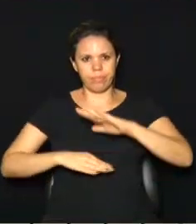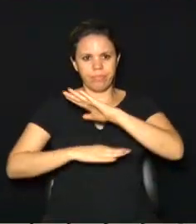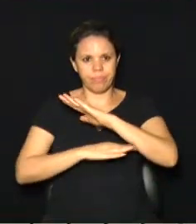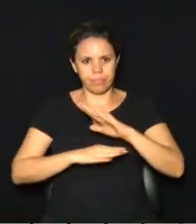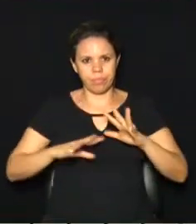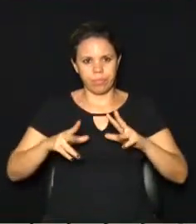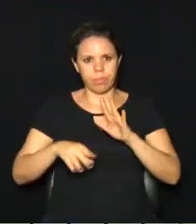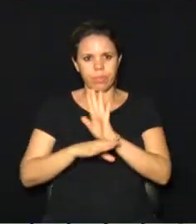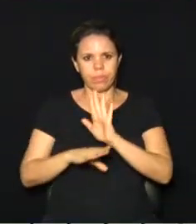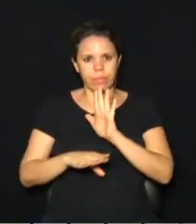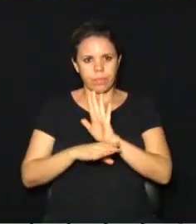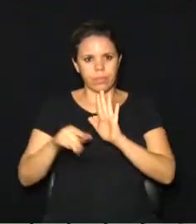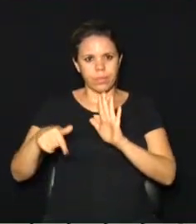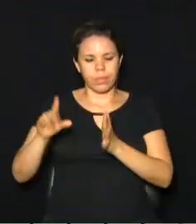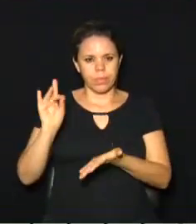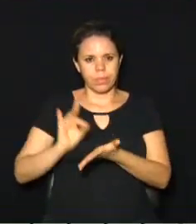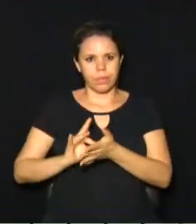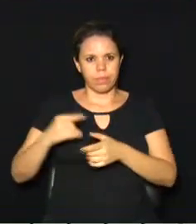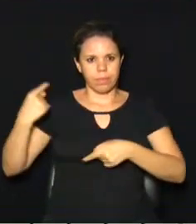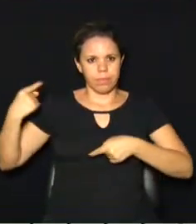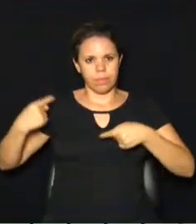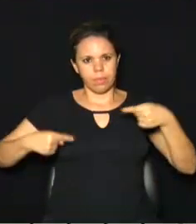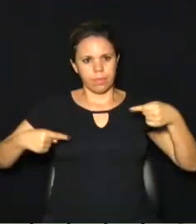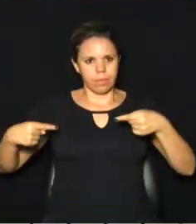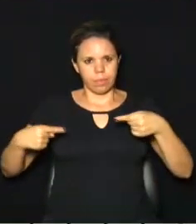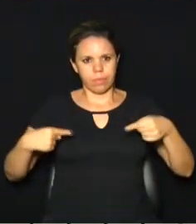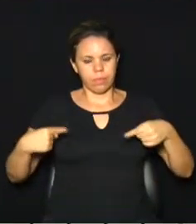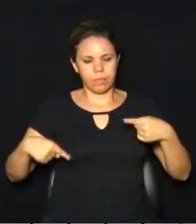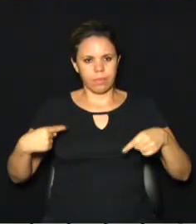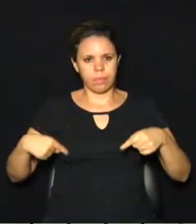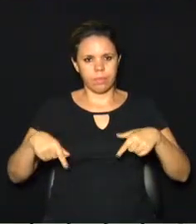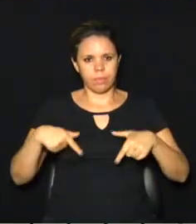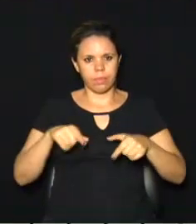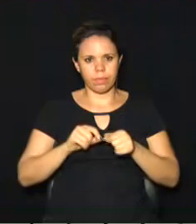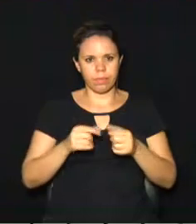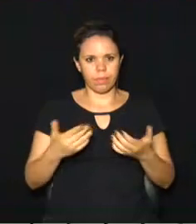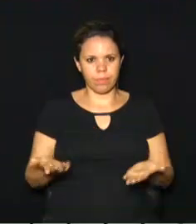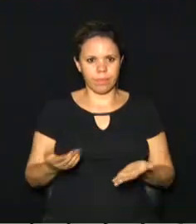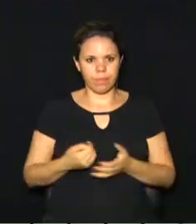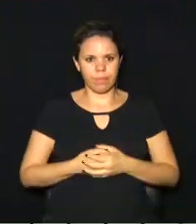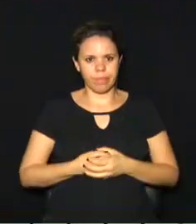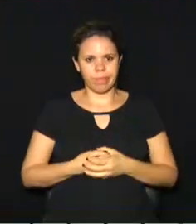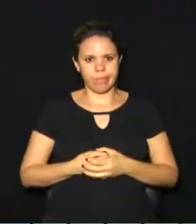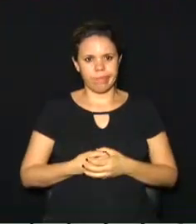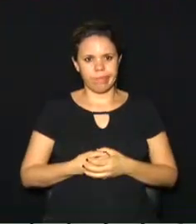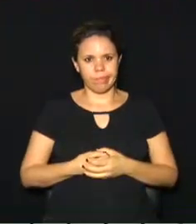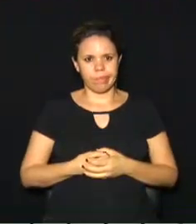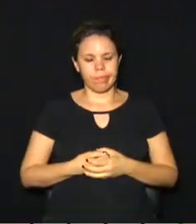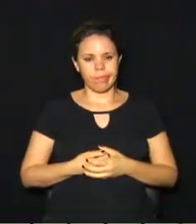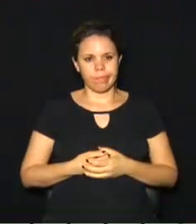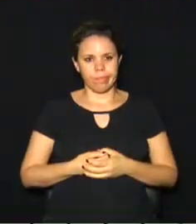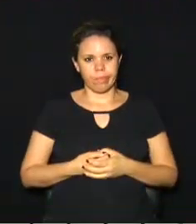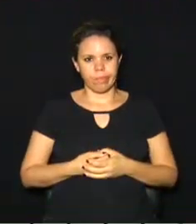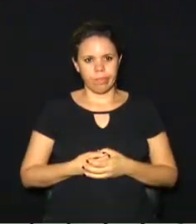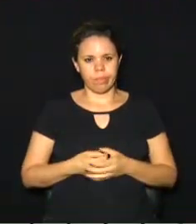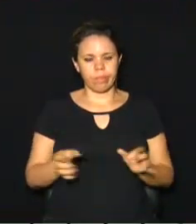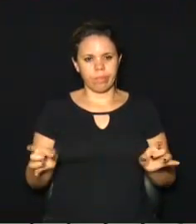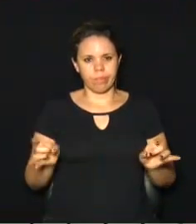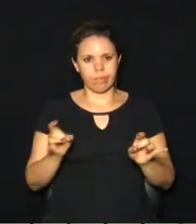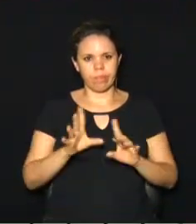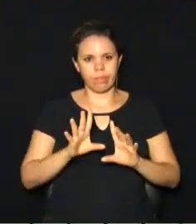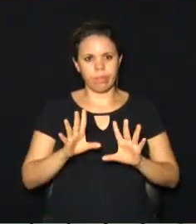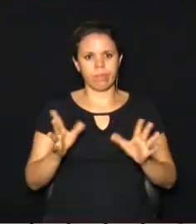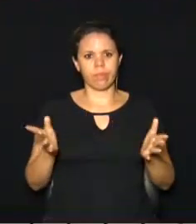nos ajudaram na realização desse debate, desse trabalho que foi feito, e queria, então, assim, dessa forma, encerrar os